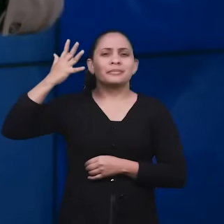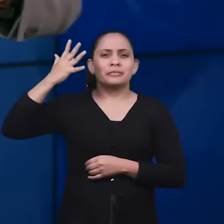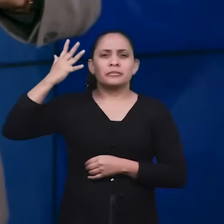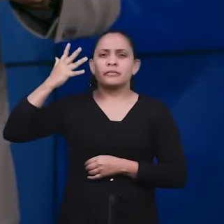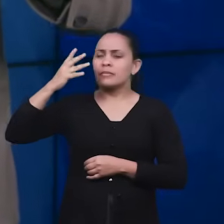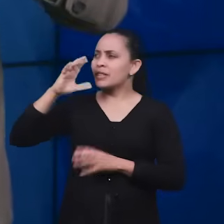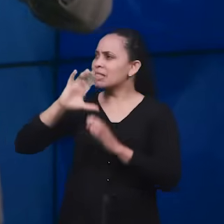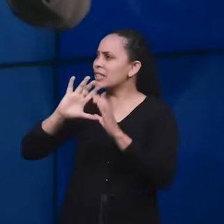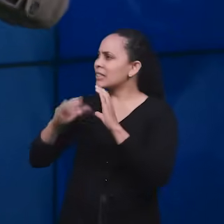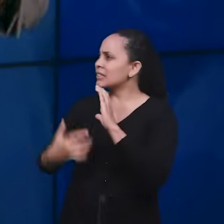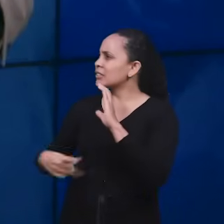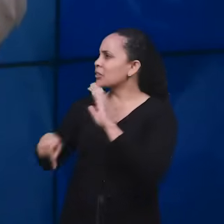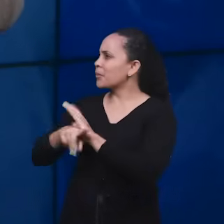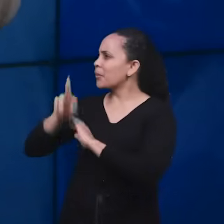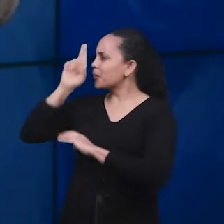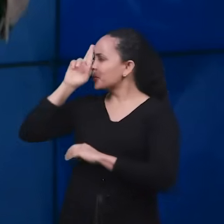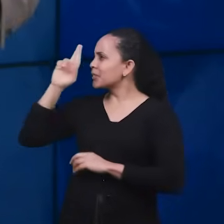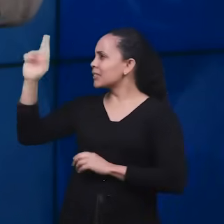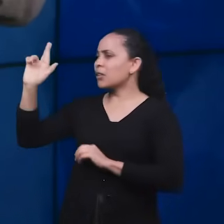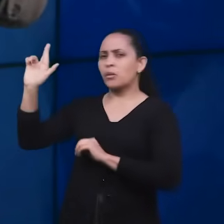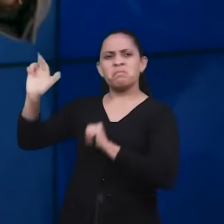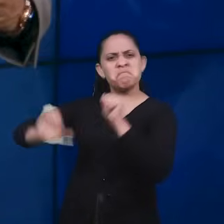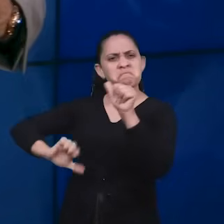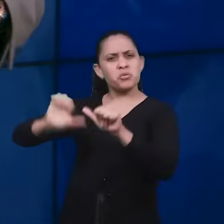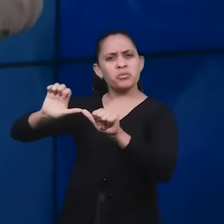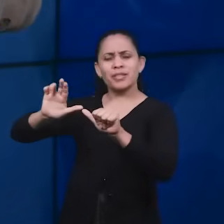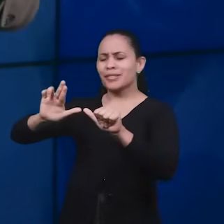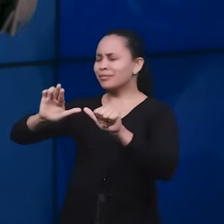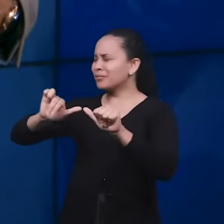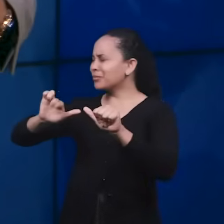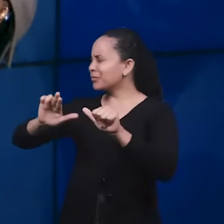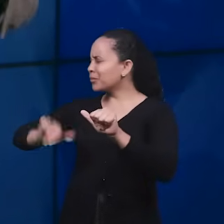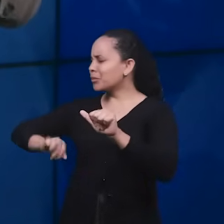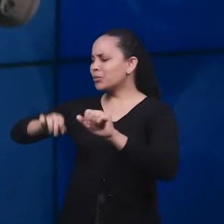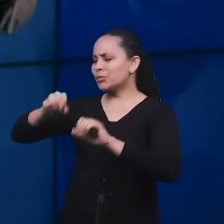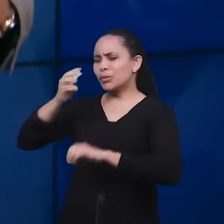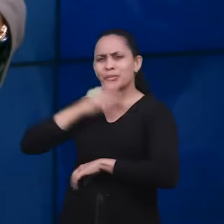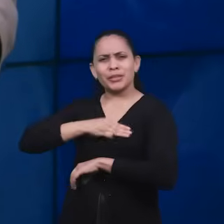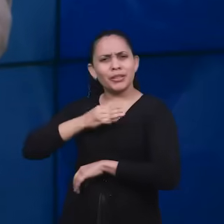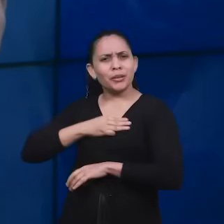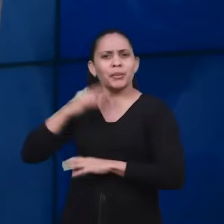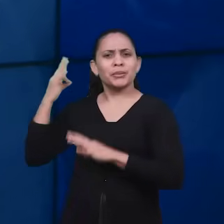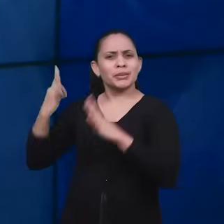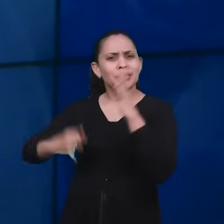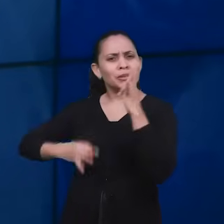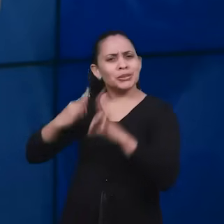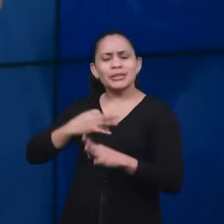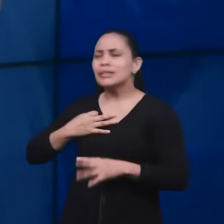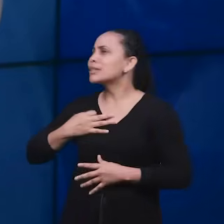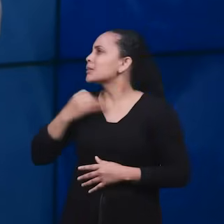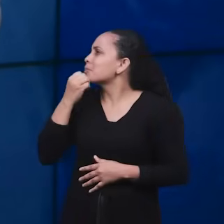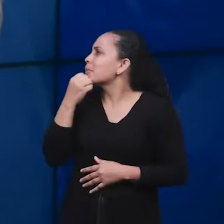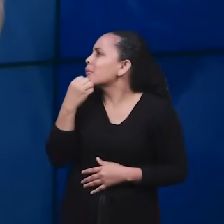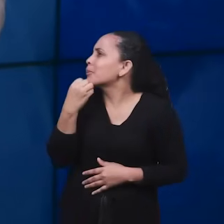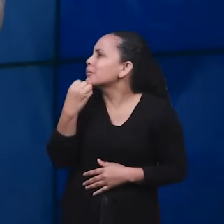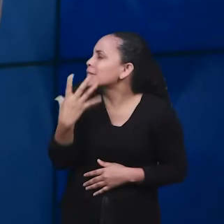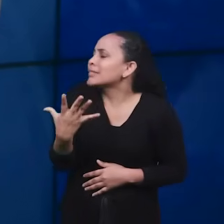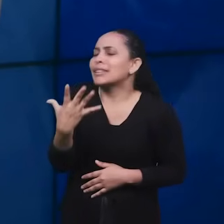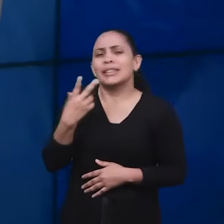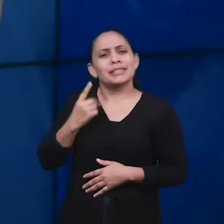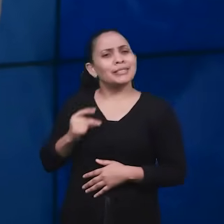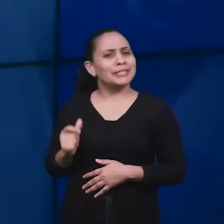muda, os atributos morais, naturais de Deus nunca mudam, a sua misericórdia, a sua justiça, a sua